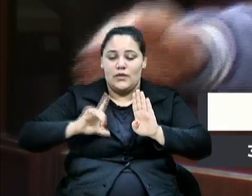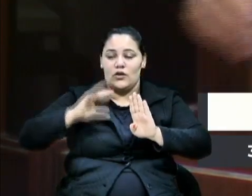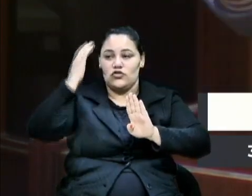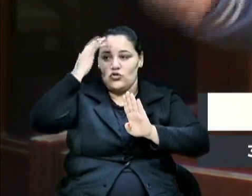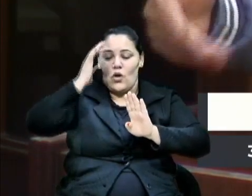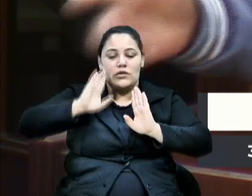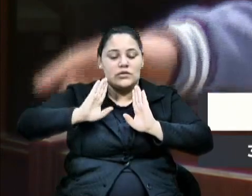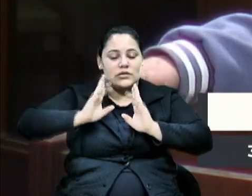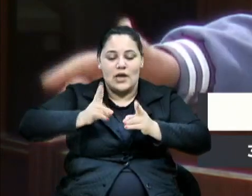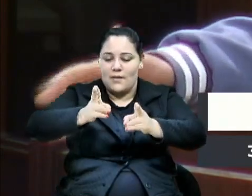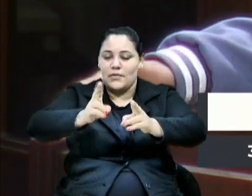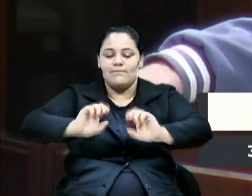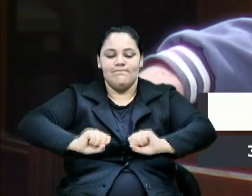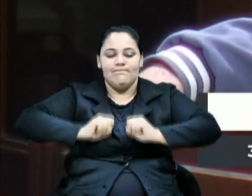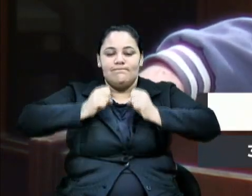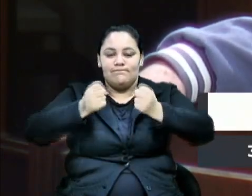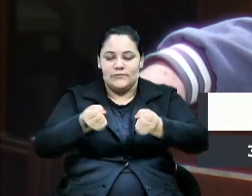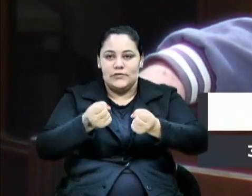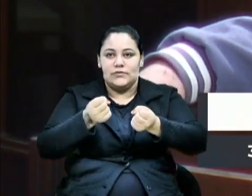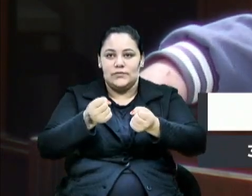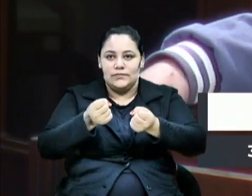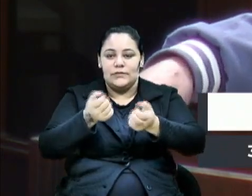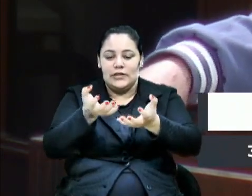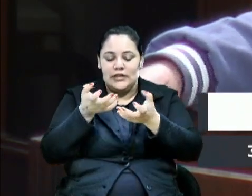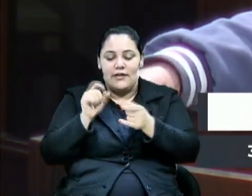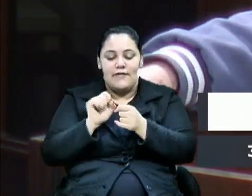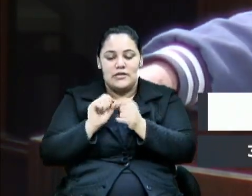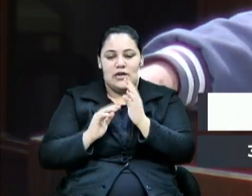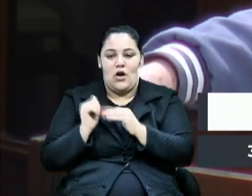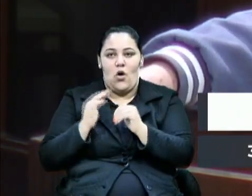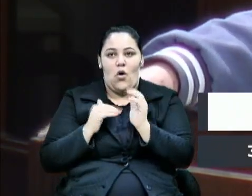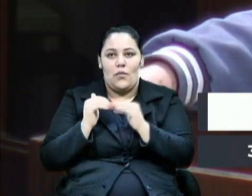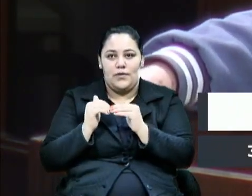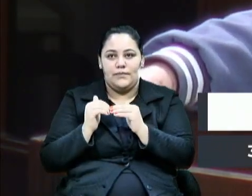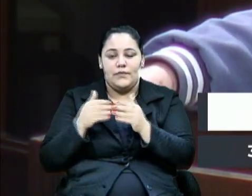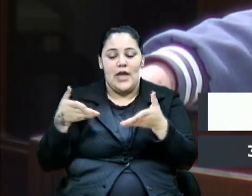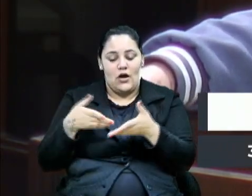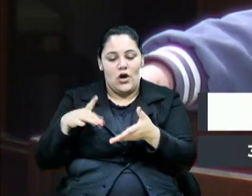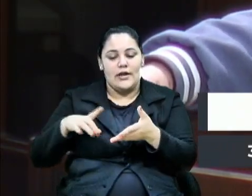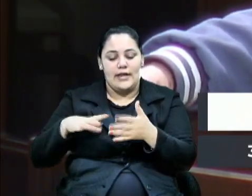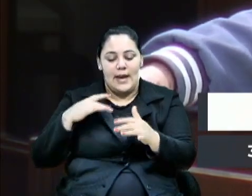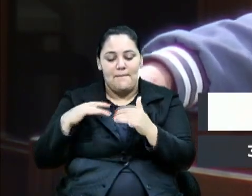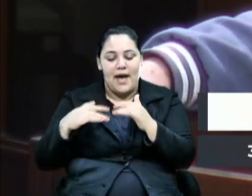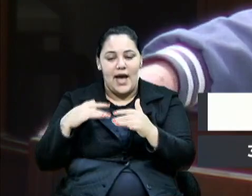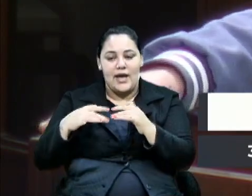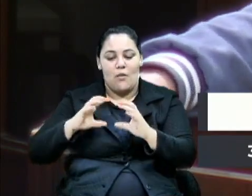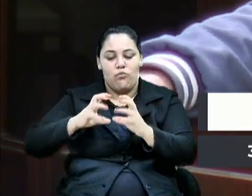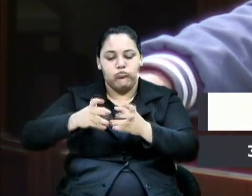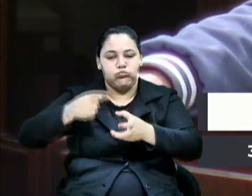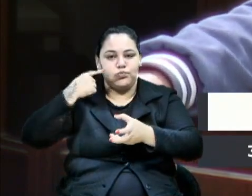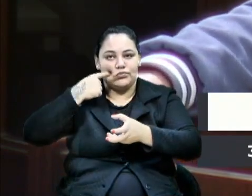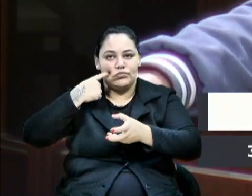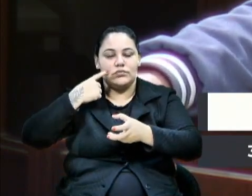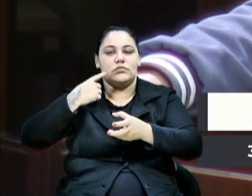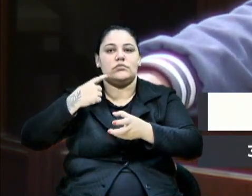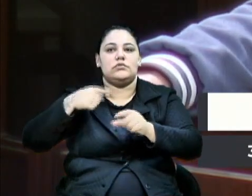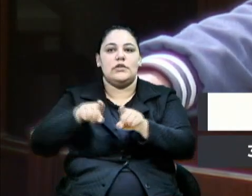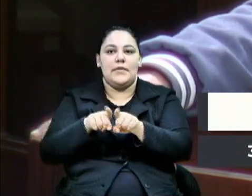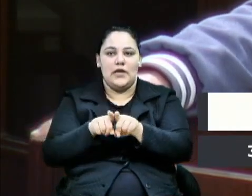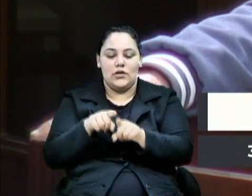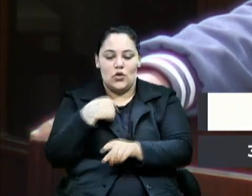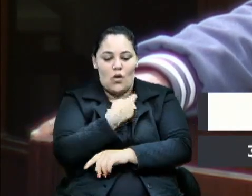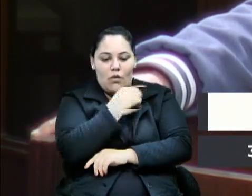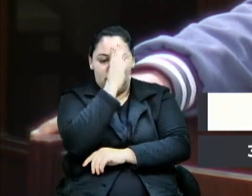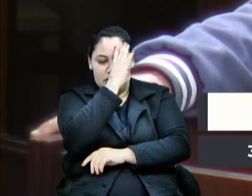de anunciar o início daquelas obras, que com o maquinário que temos sendo por licitação, ou talvez até nós, Sobressan, com